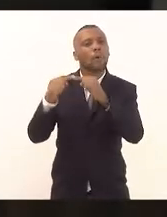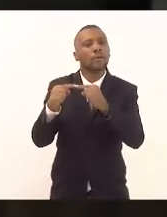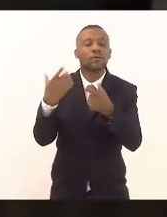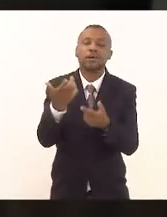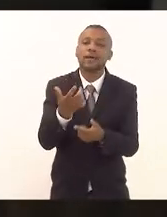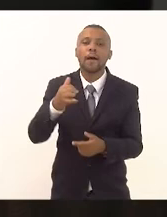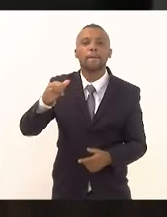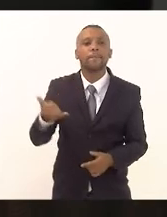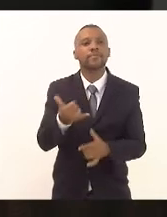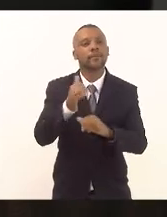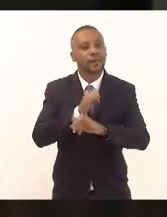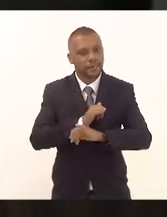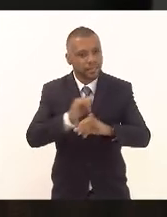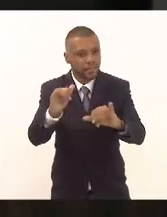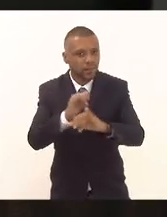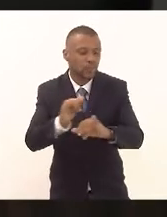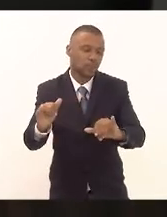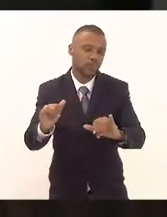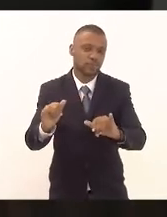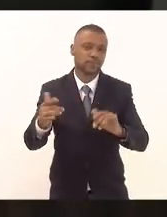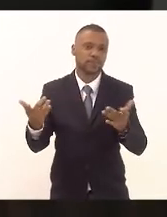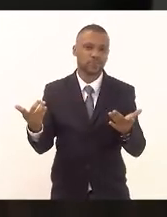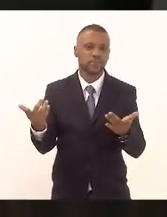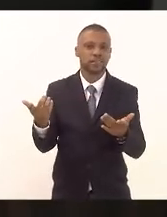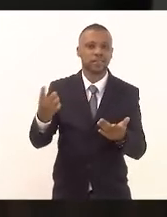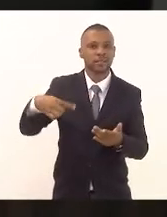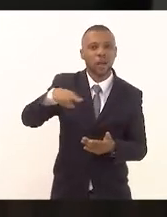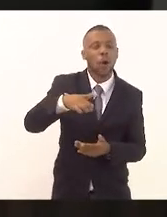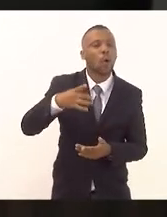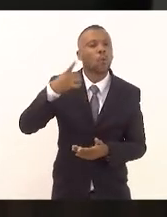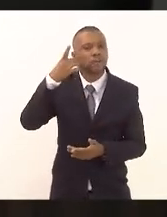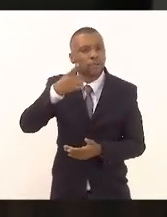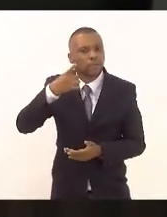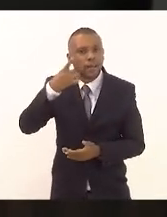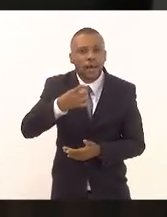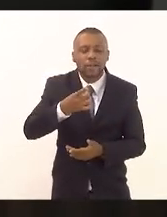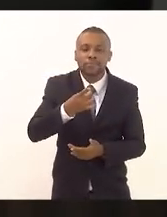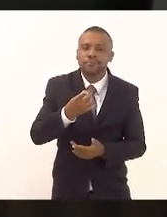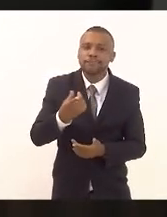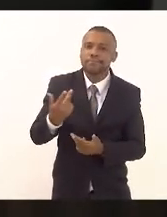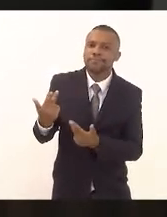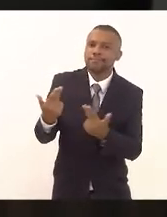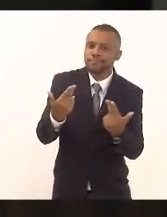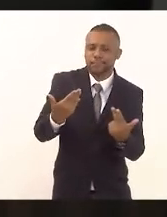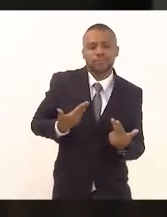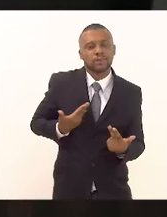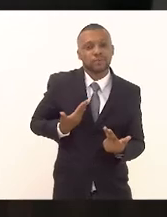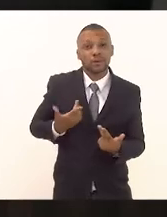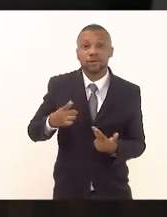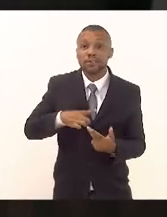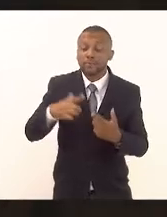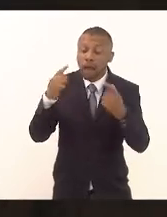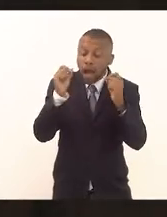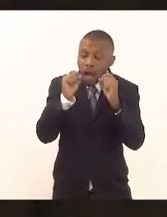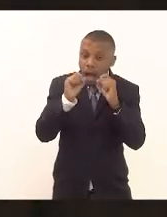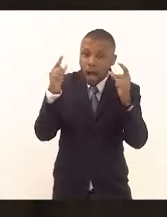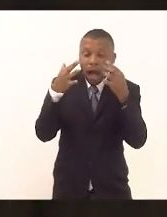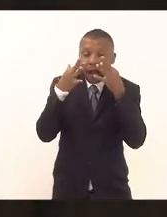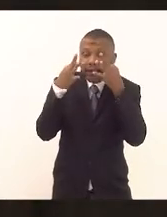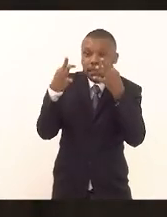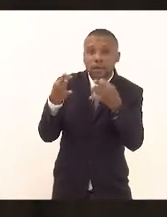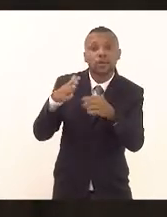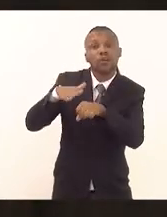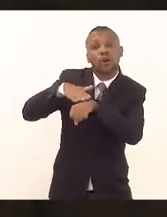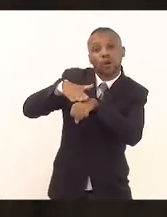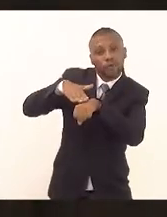anúncio, né? Aos demais pares. Tive a preocupação de conversar com